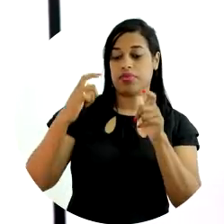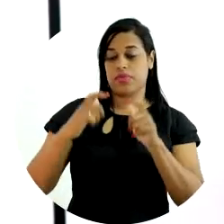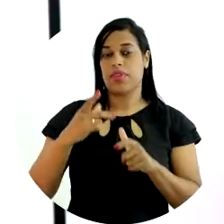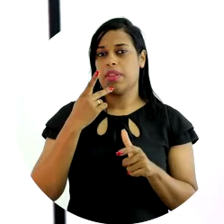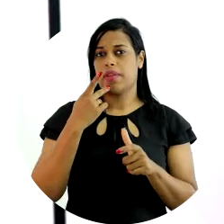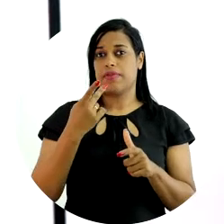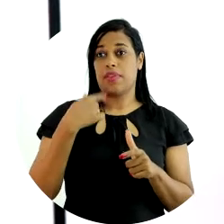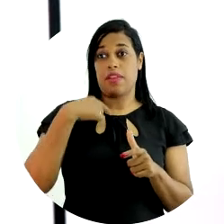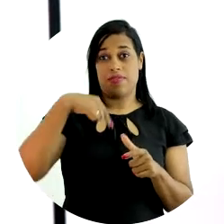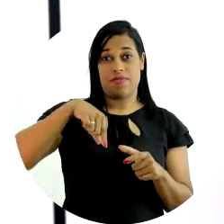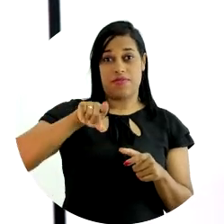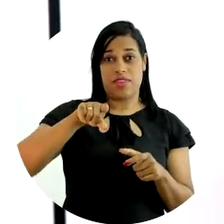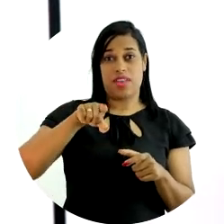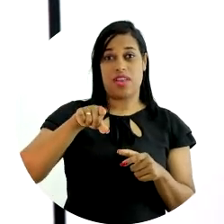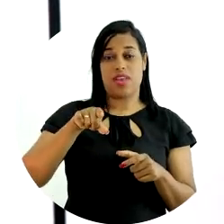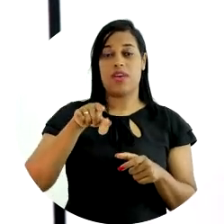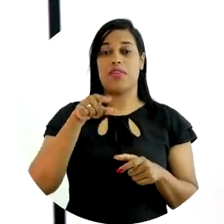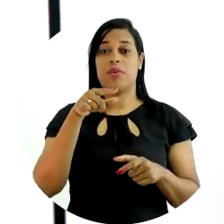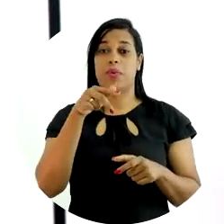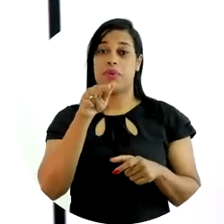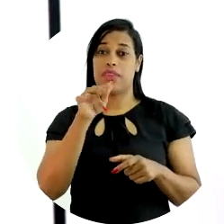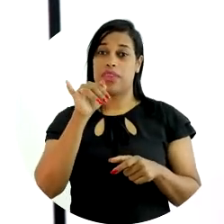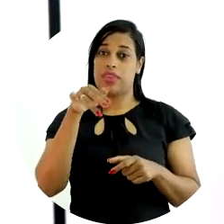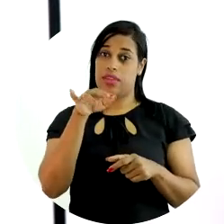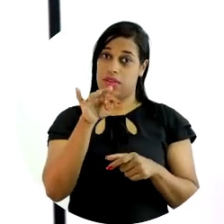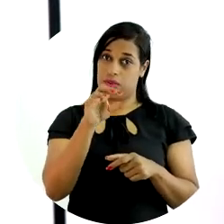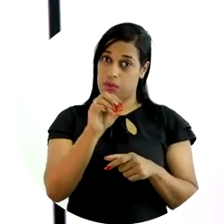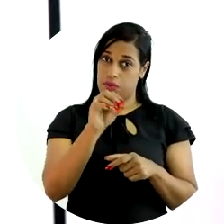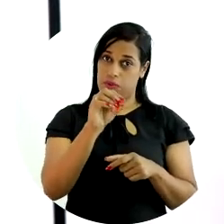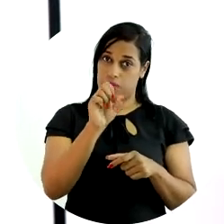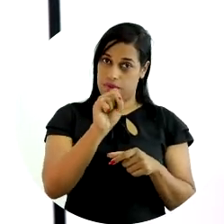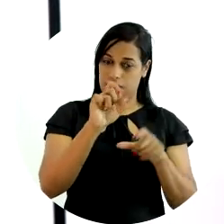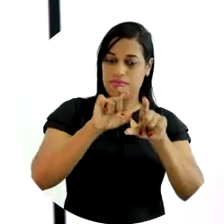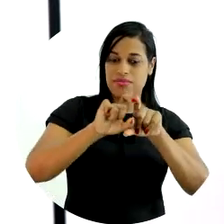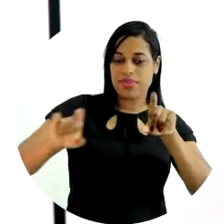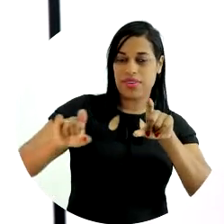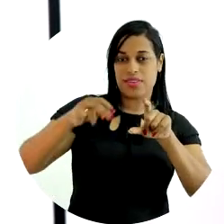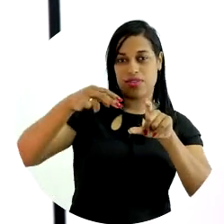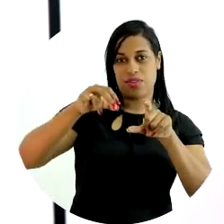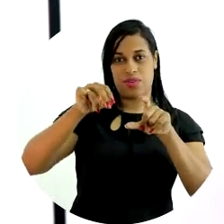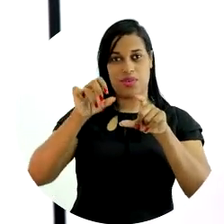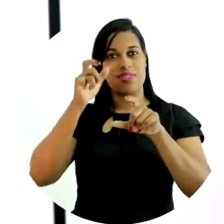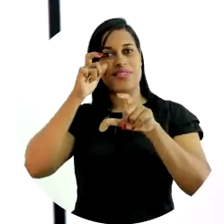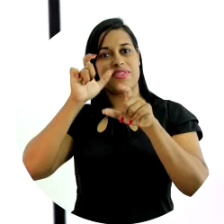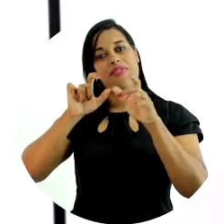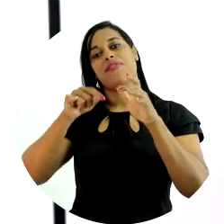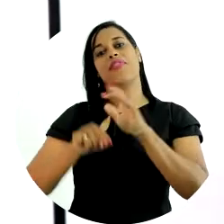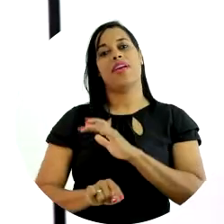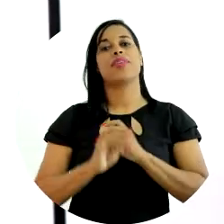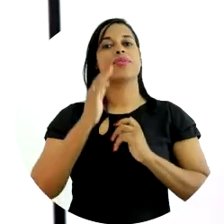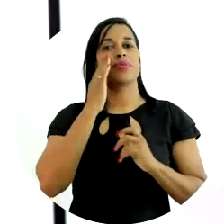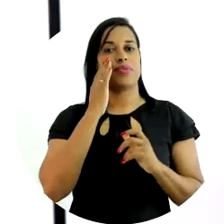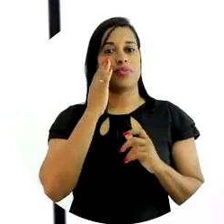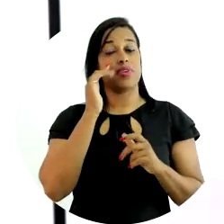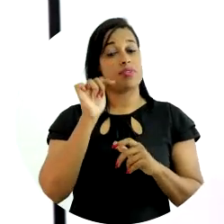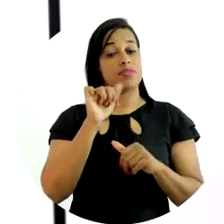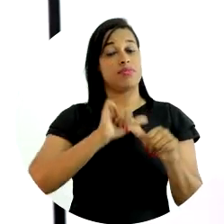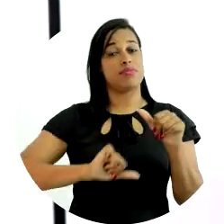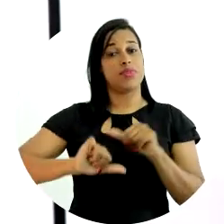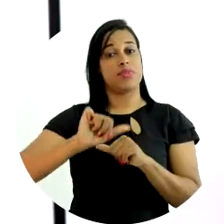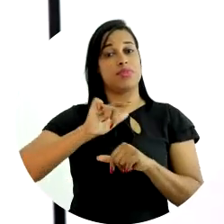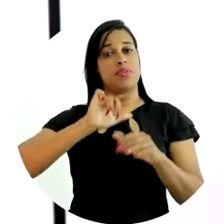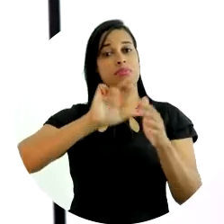os cobradores nos lugares, eles diziam assim, vão cobrar o quinto nos infernos. E aí daí surgiu essa expressão, quinto dos